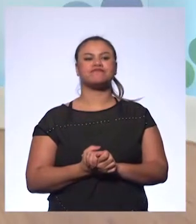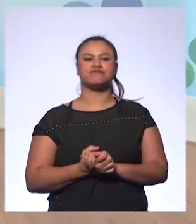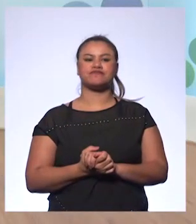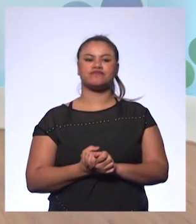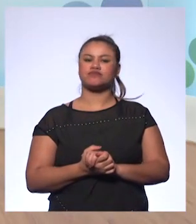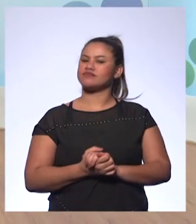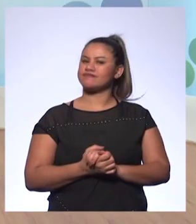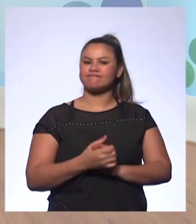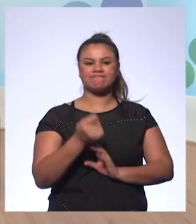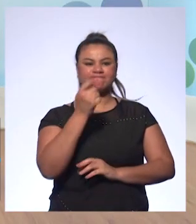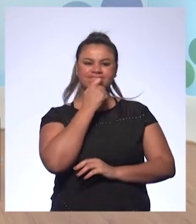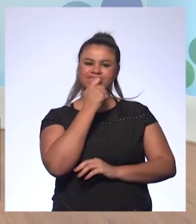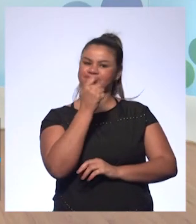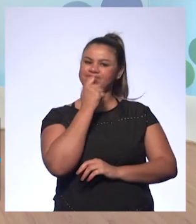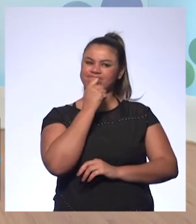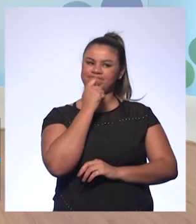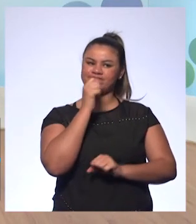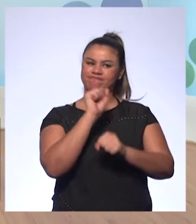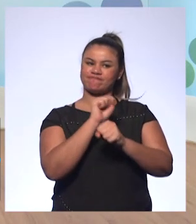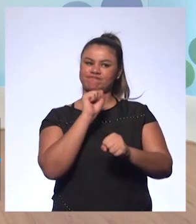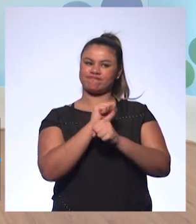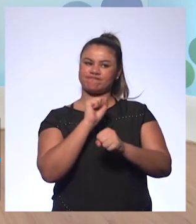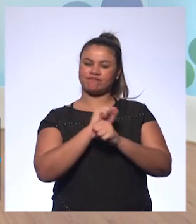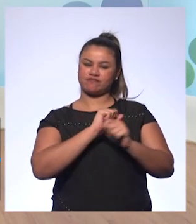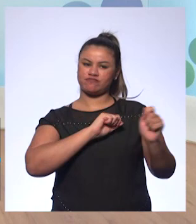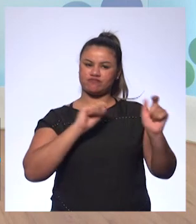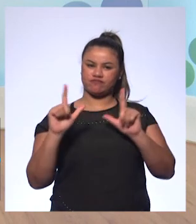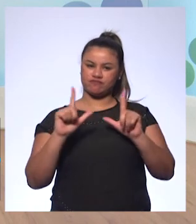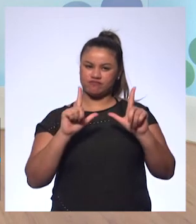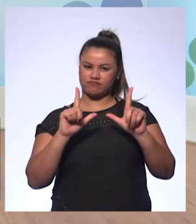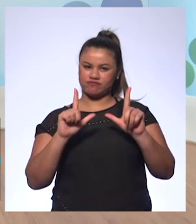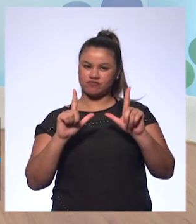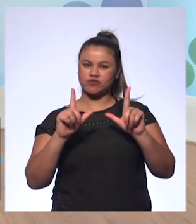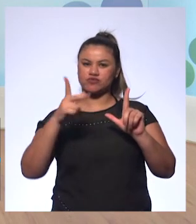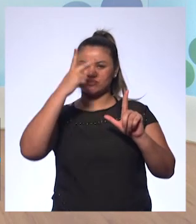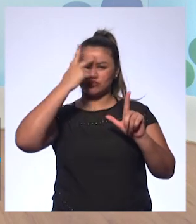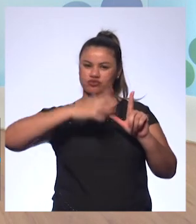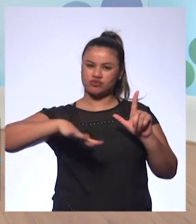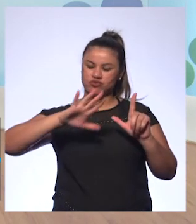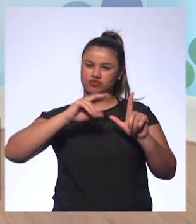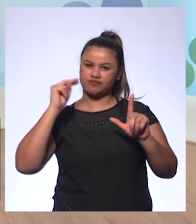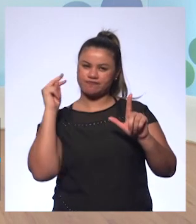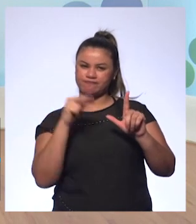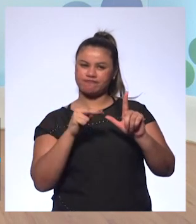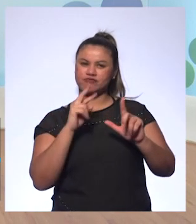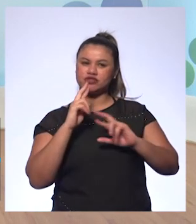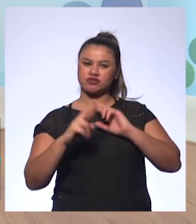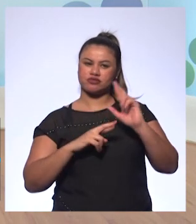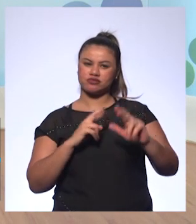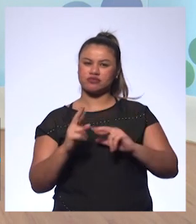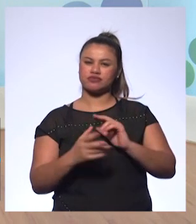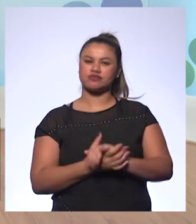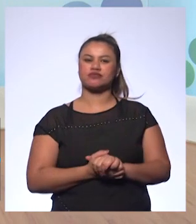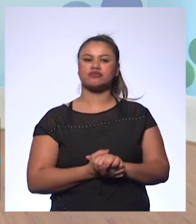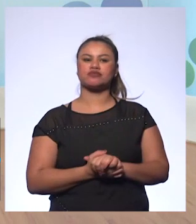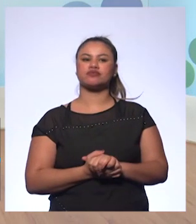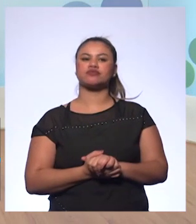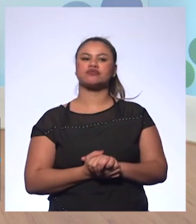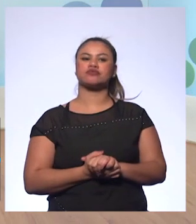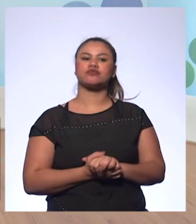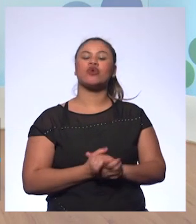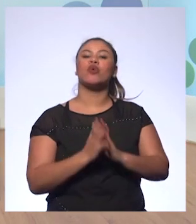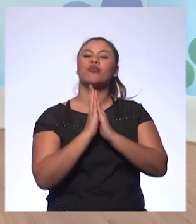Noriega ainda não vamos lá vamos deixar a imagem na tela Então para que o pessoal responda a gente